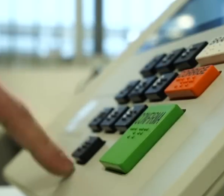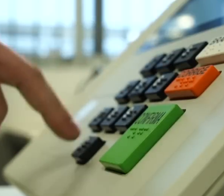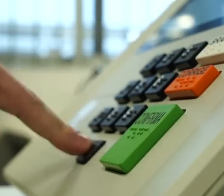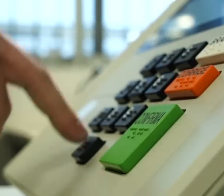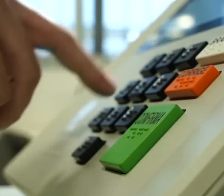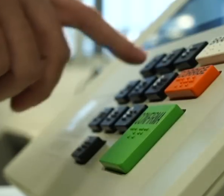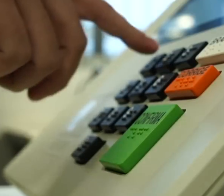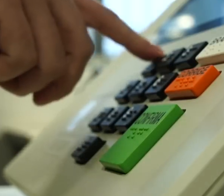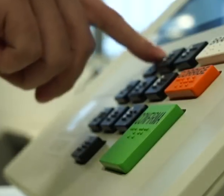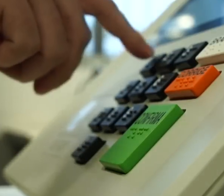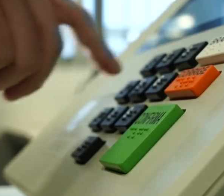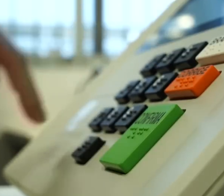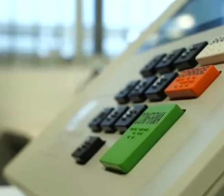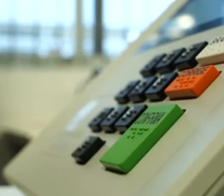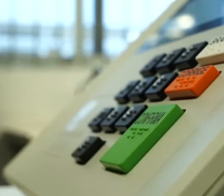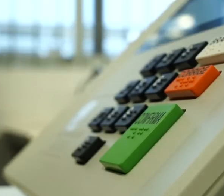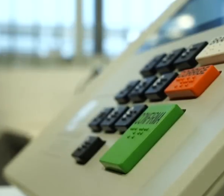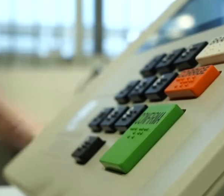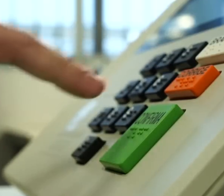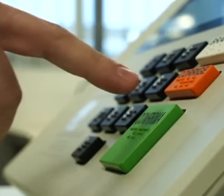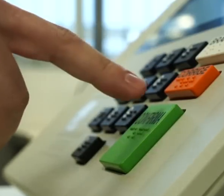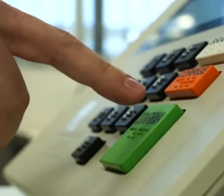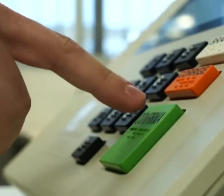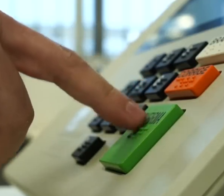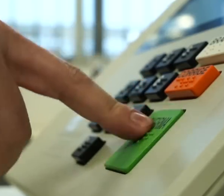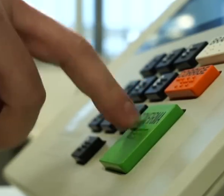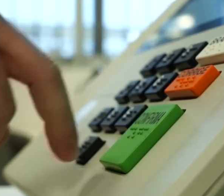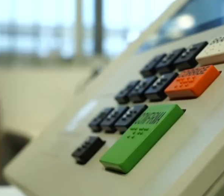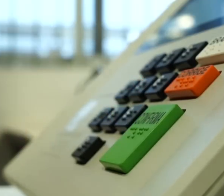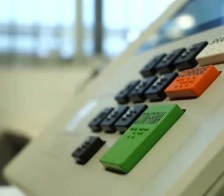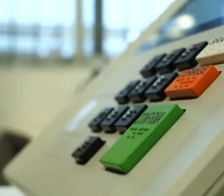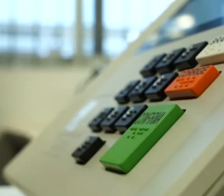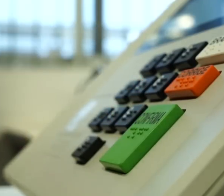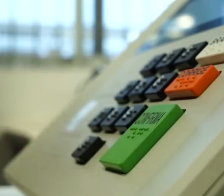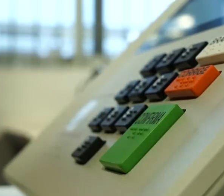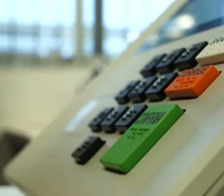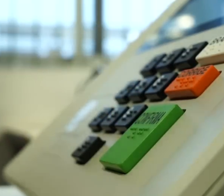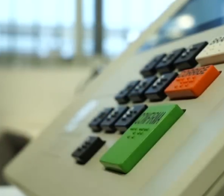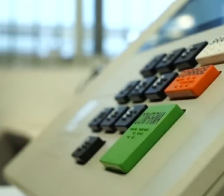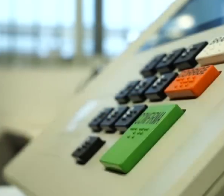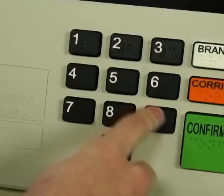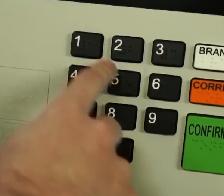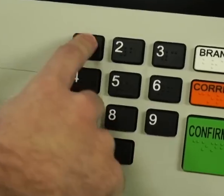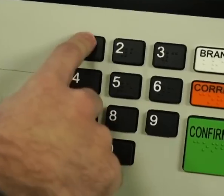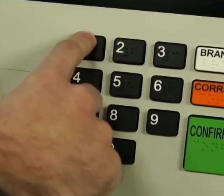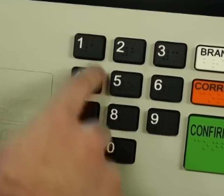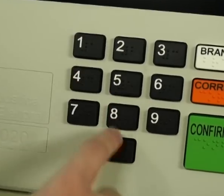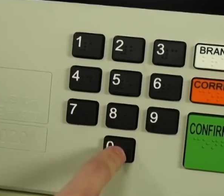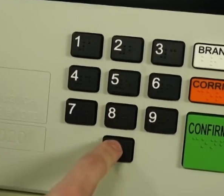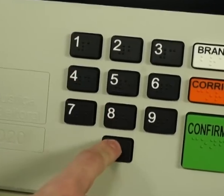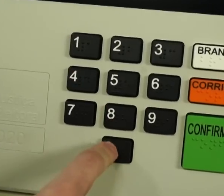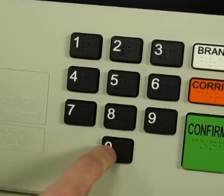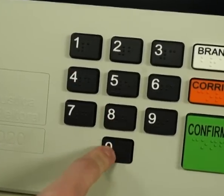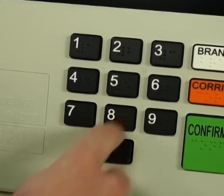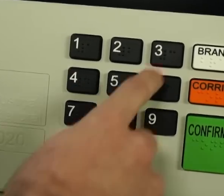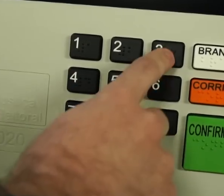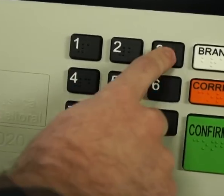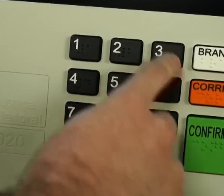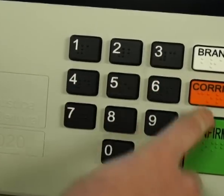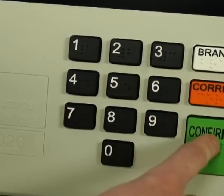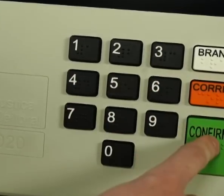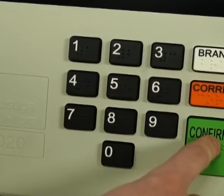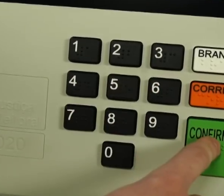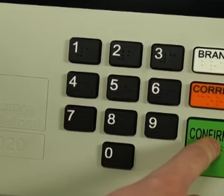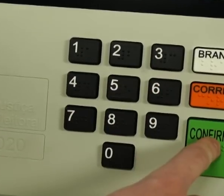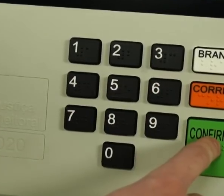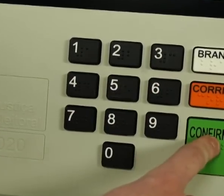do voto do eleitor. Para você ter uma ideia da importância que a legislação e a jurisprudência do Tribunal Superior Eleitoral